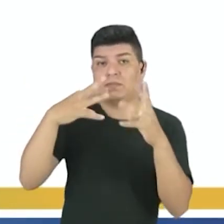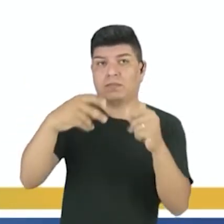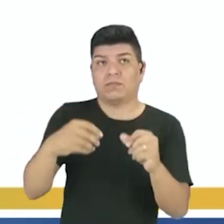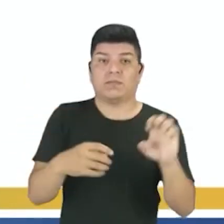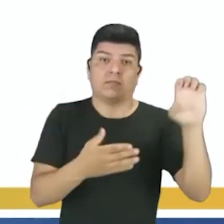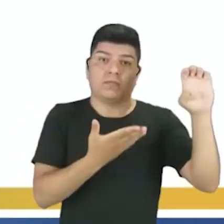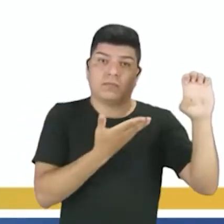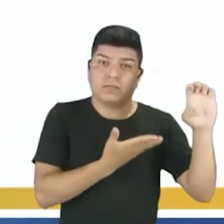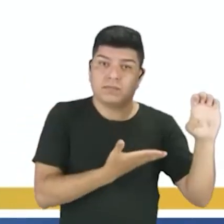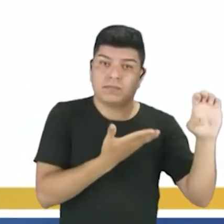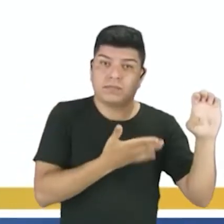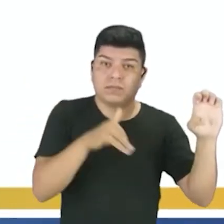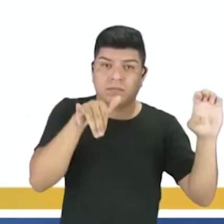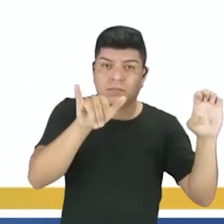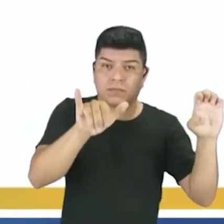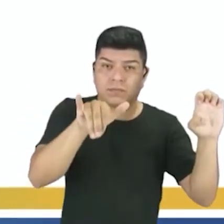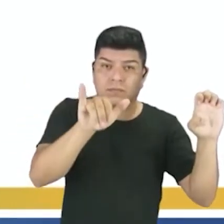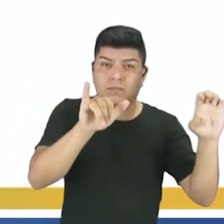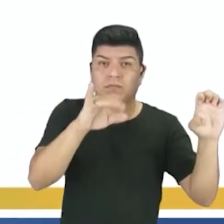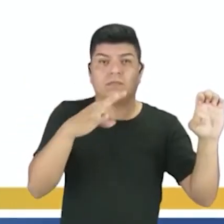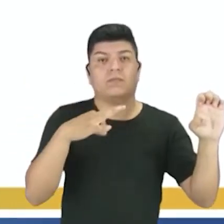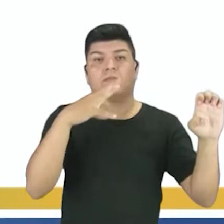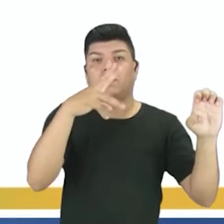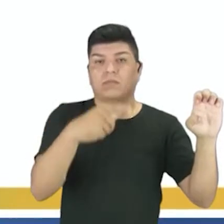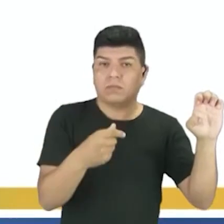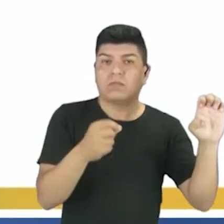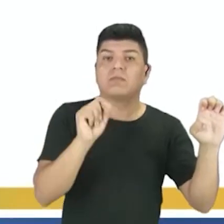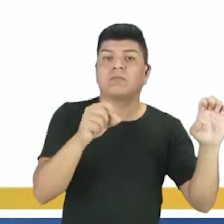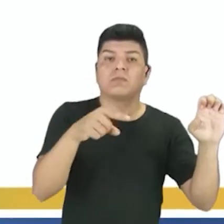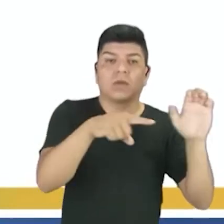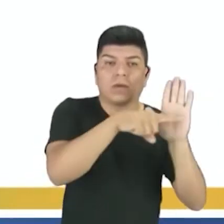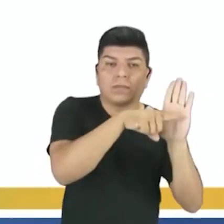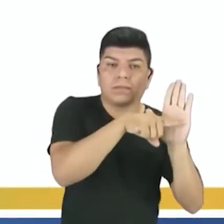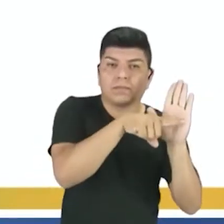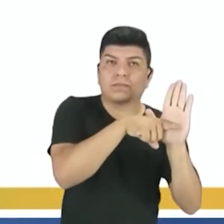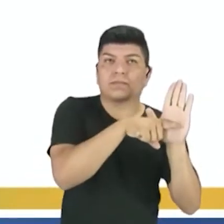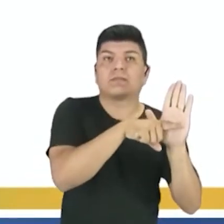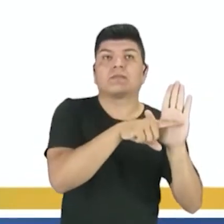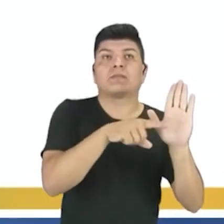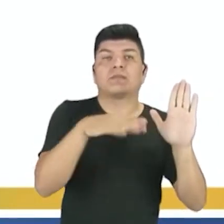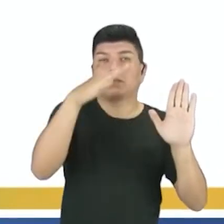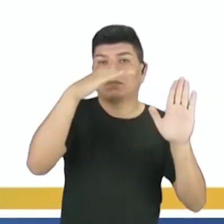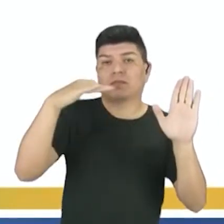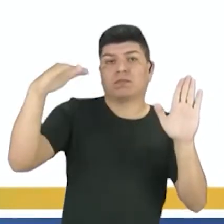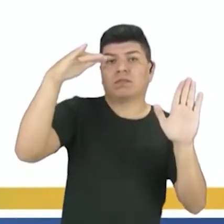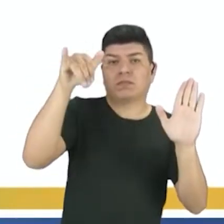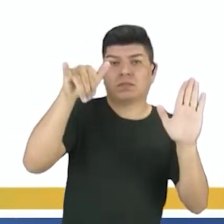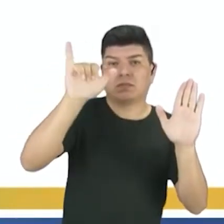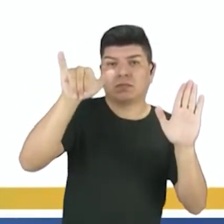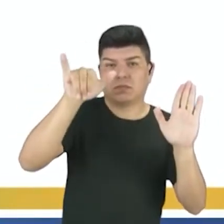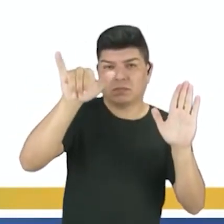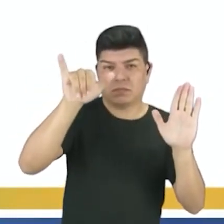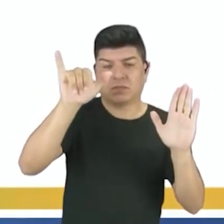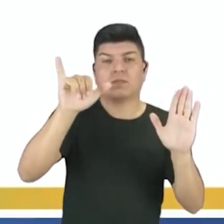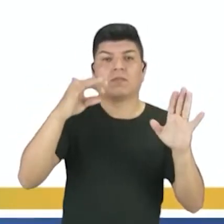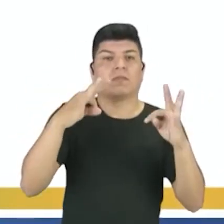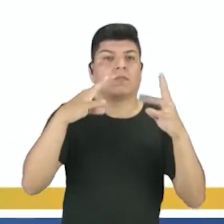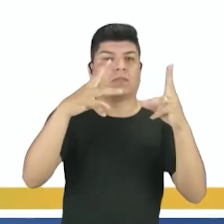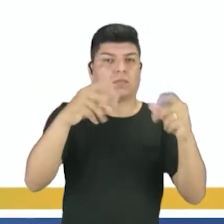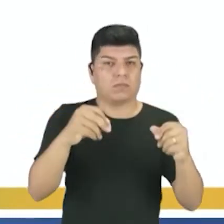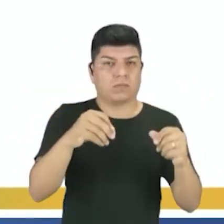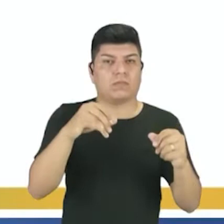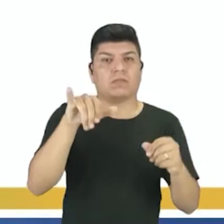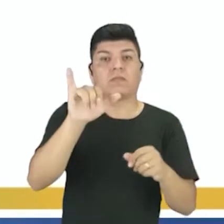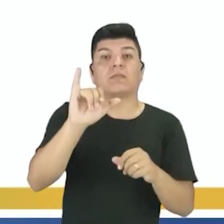À esquerda do Y, as coordenadas de X são negativas. Acima do eixo x, as coordenadas